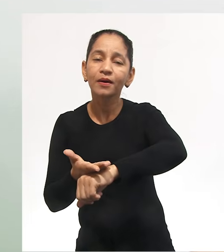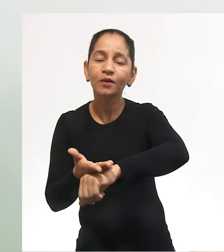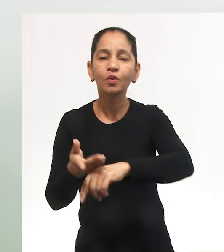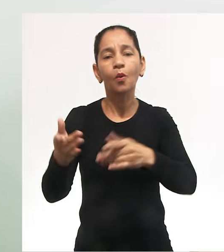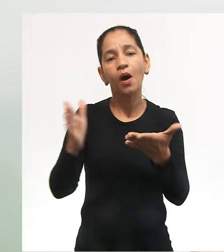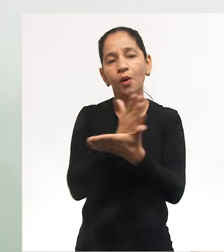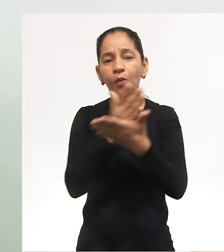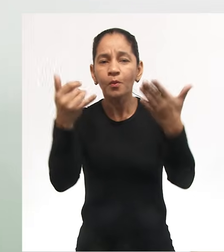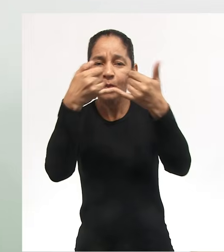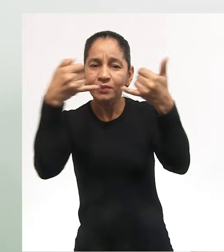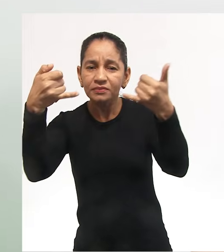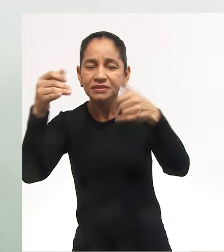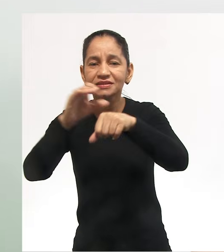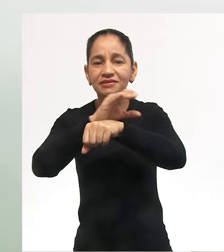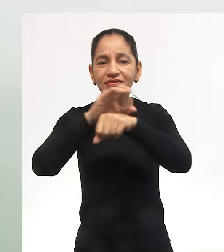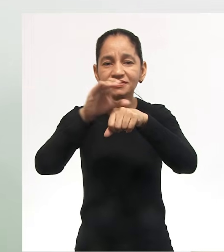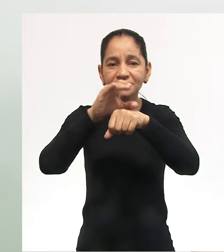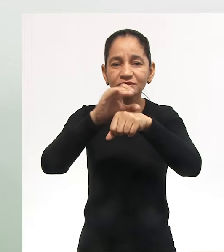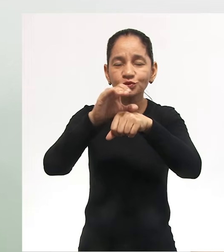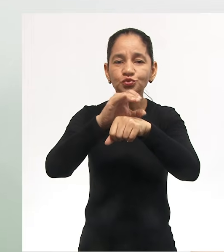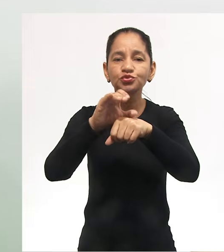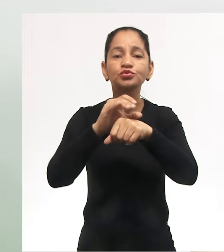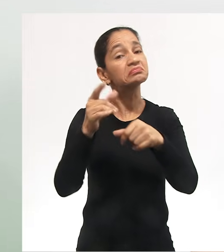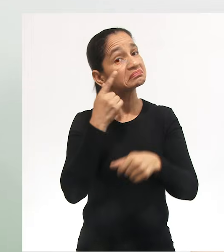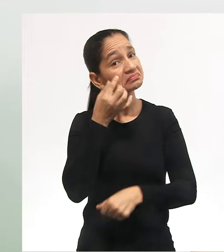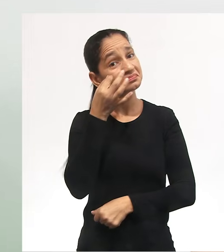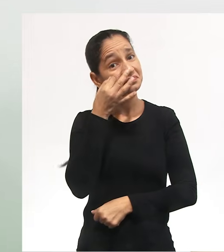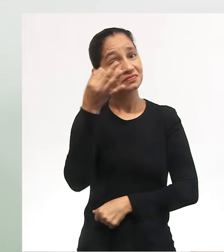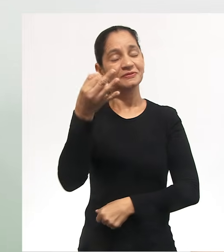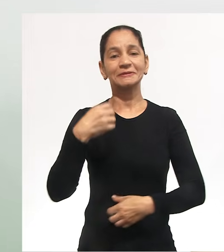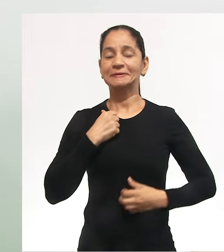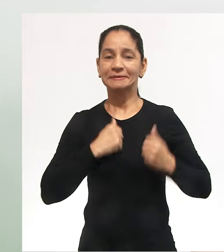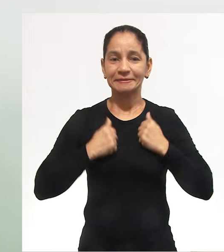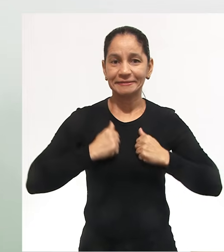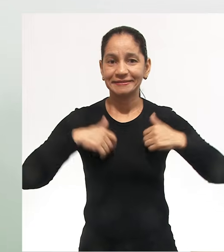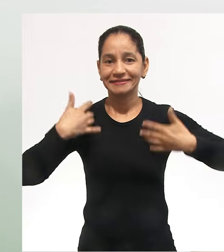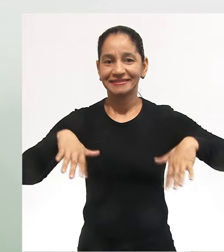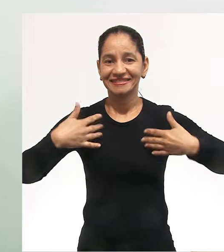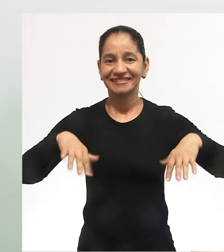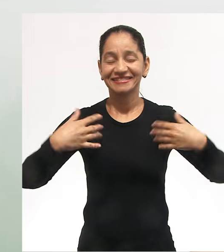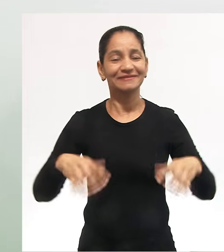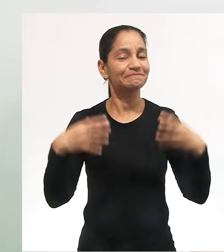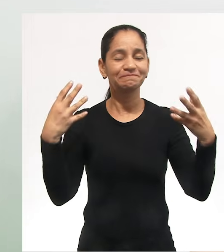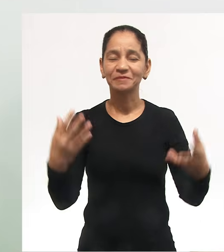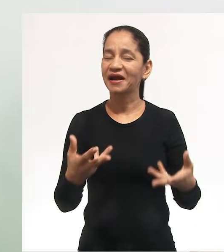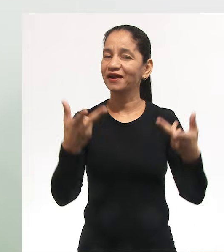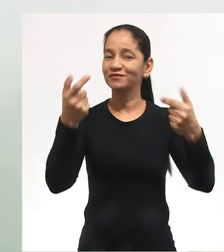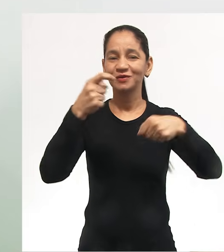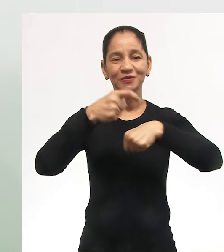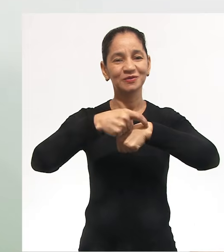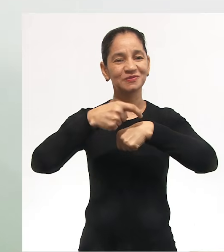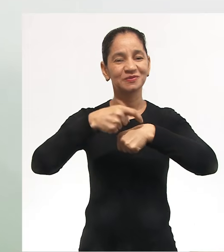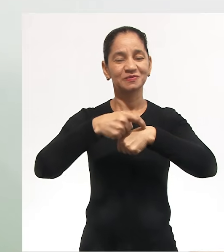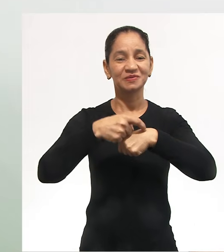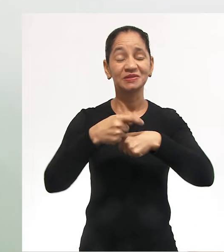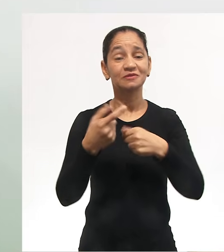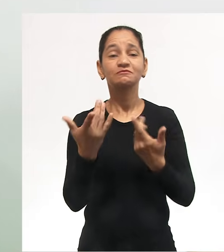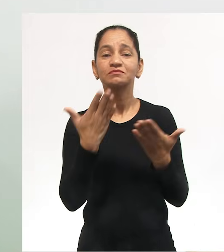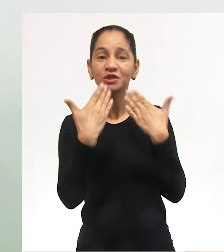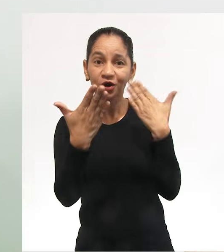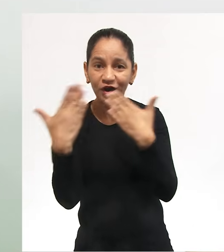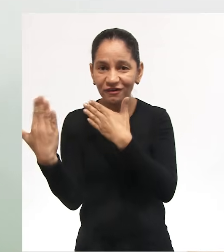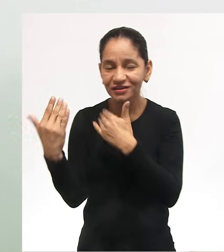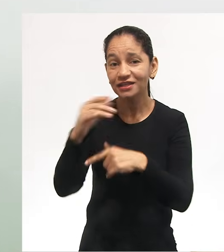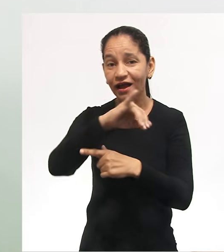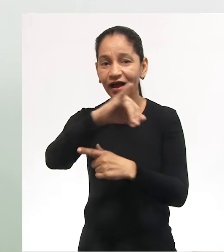com linhas cinzas, e estou ansioso aqui por mais esse momento para a gente